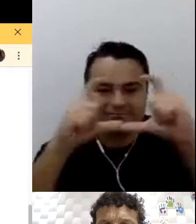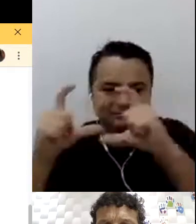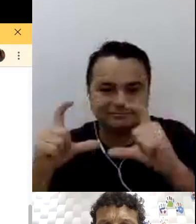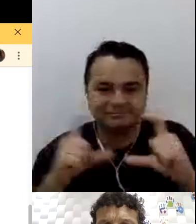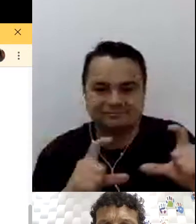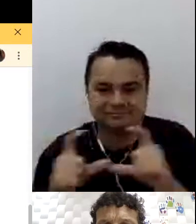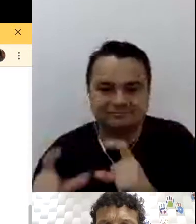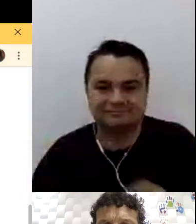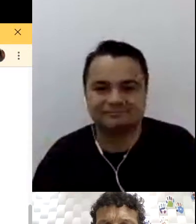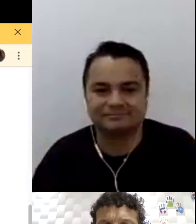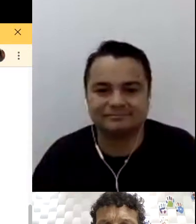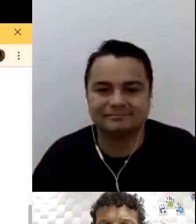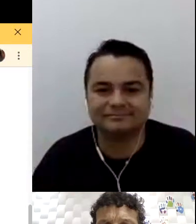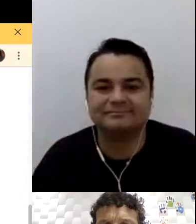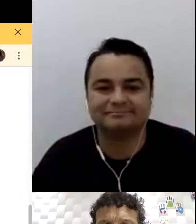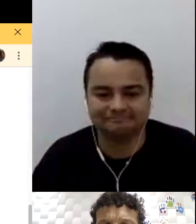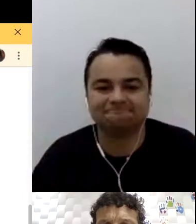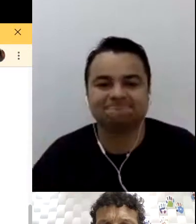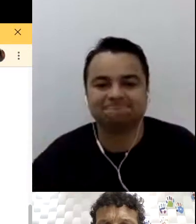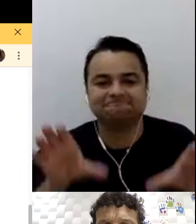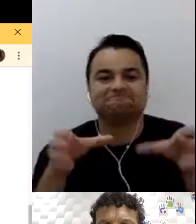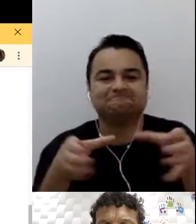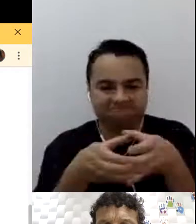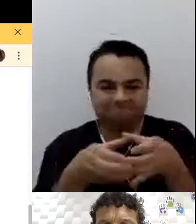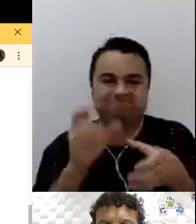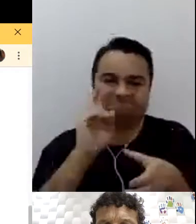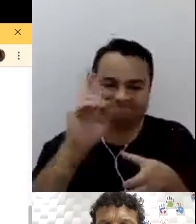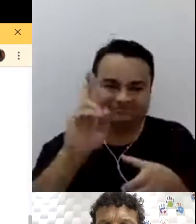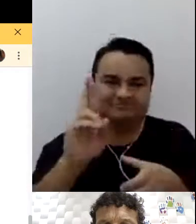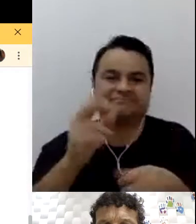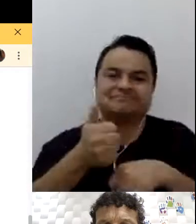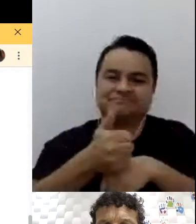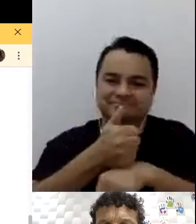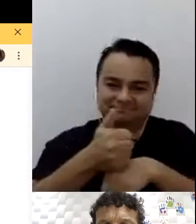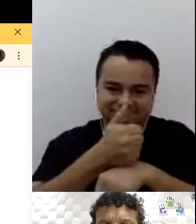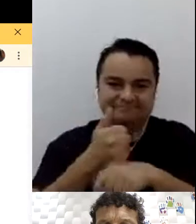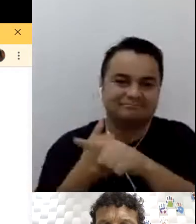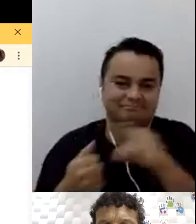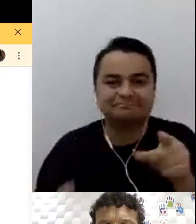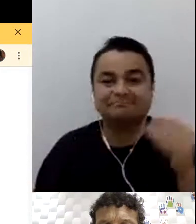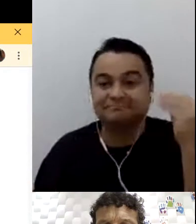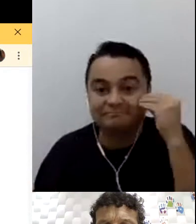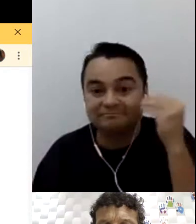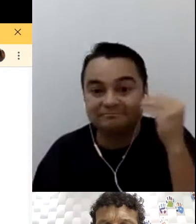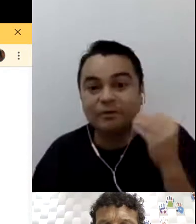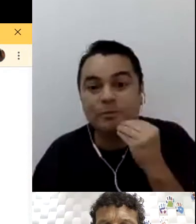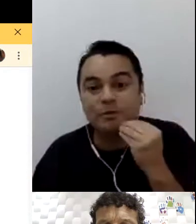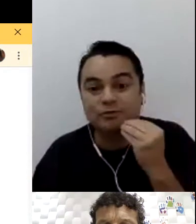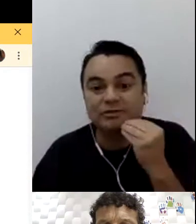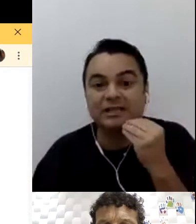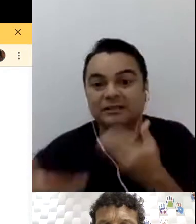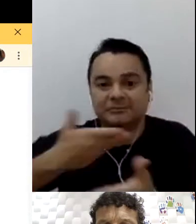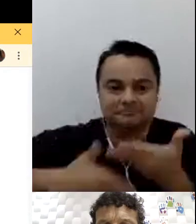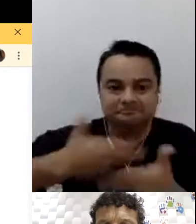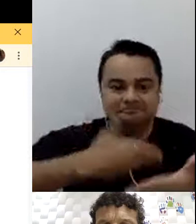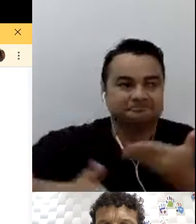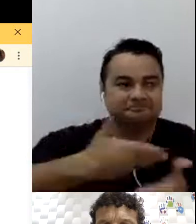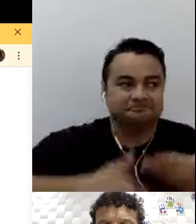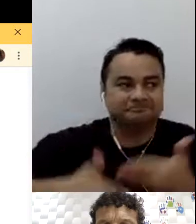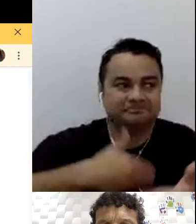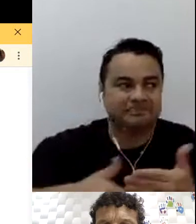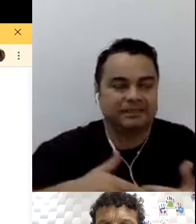o nosso time de embaixadores, né? Então, quem são os profissionais aqui que vocês têm a oportunidade de fazerem o networking? Então, aqui, né,